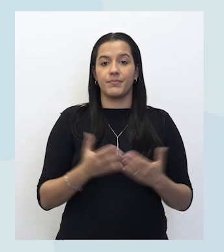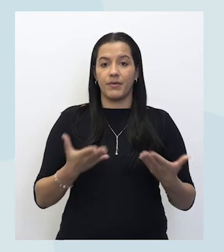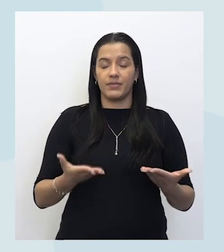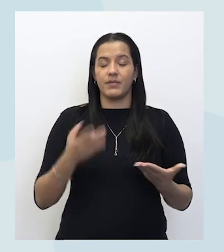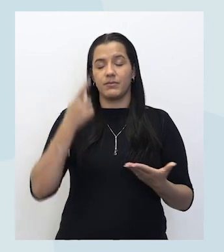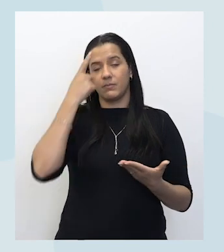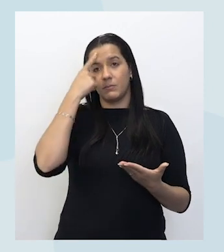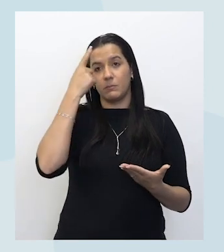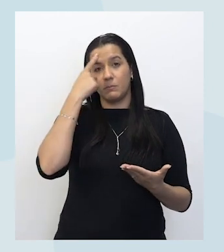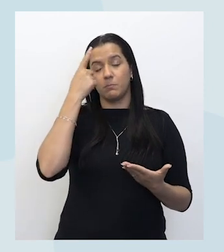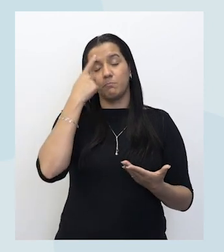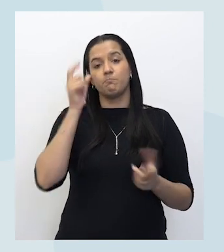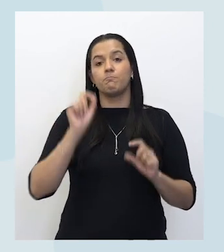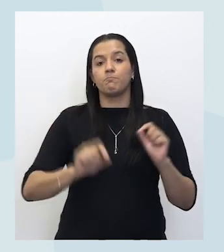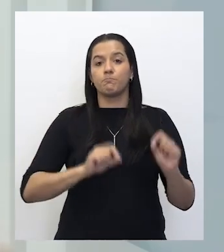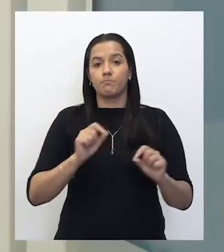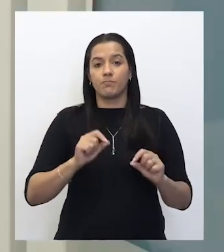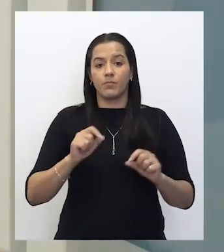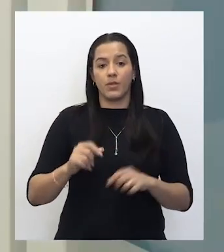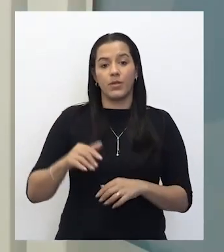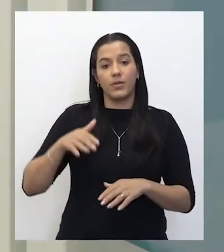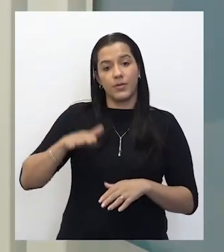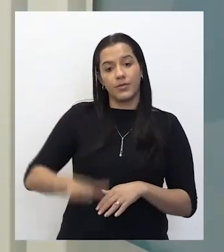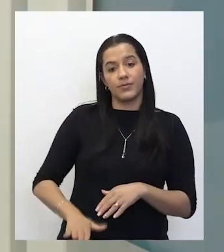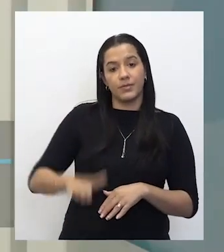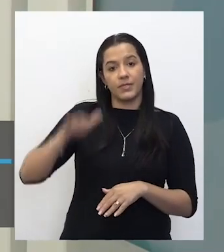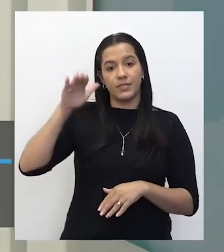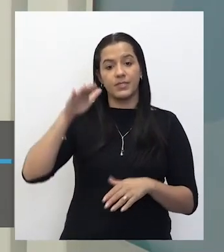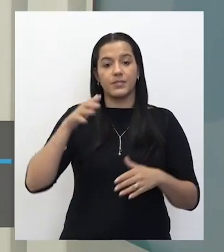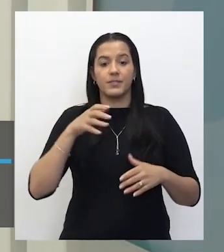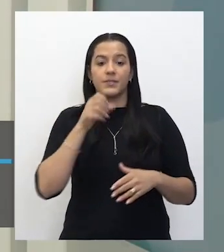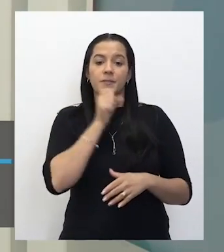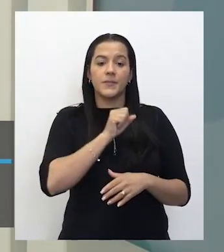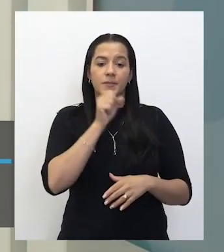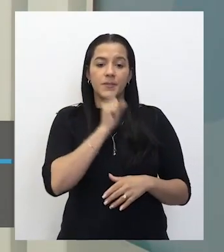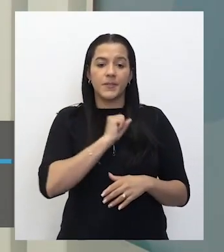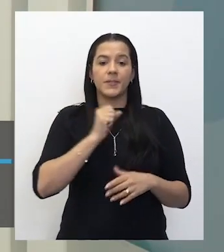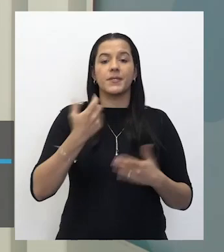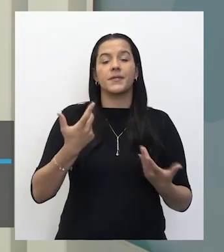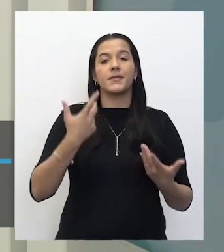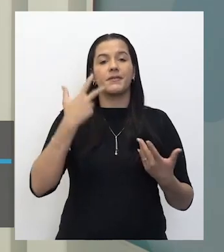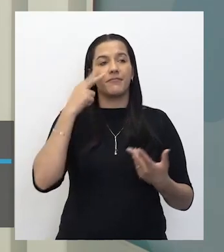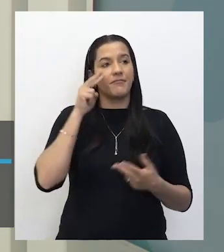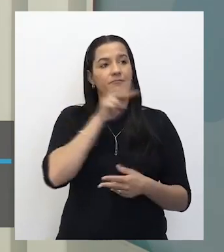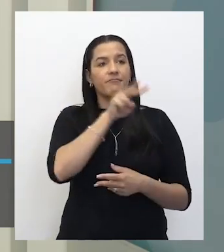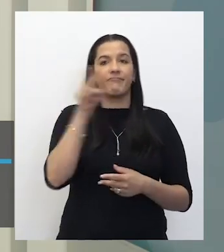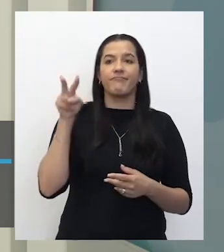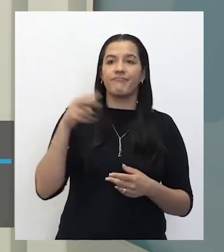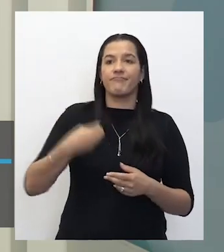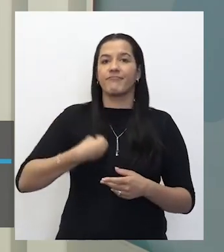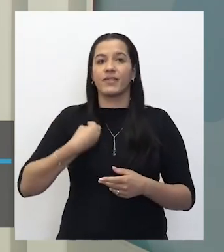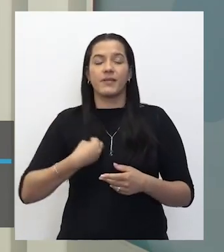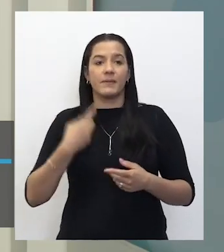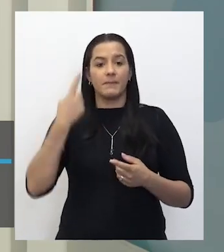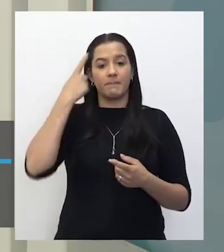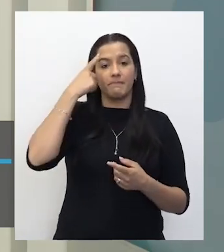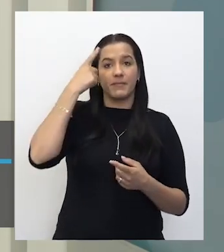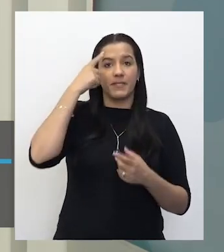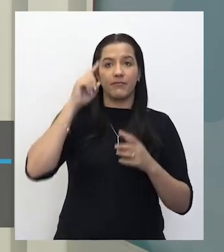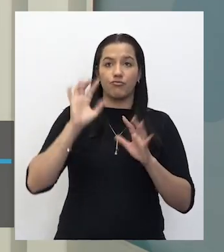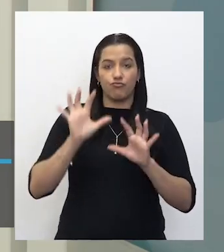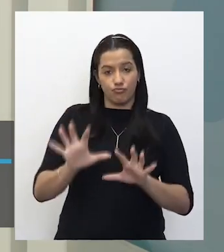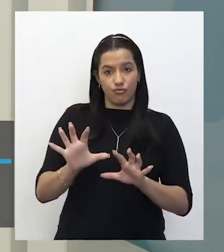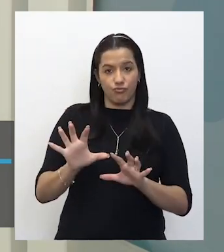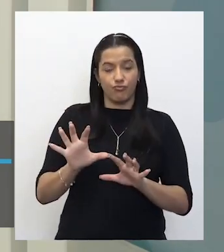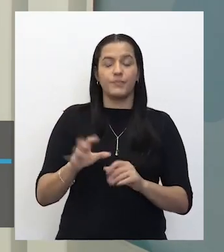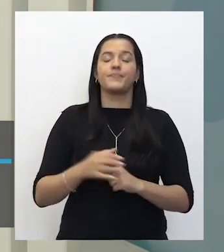pode pensar o seguinte, cresci no interior e enxergava a vida sob uma certa ótica, né?